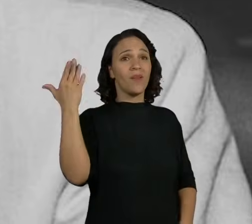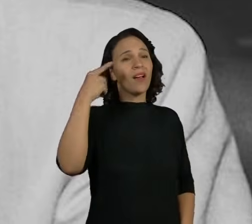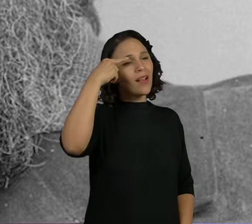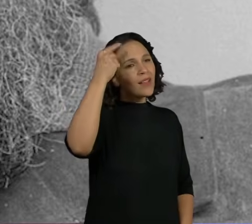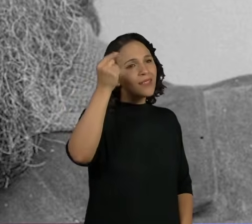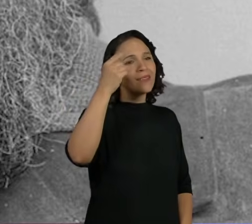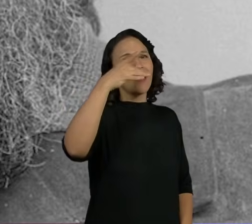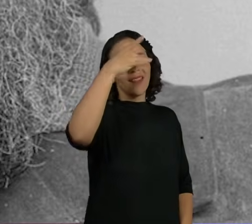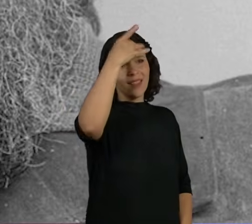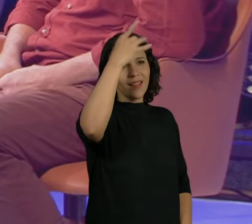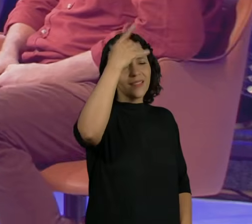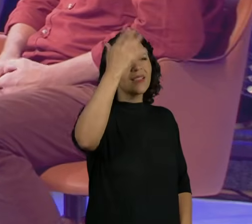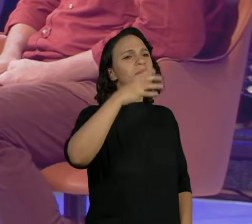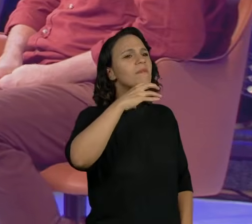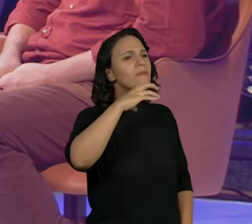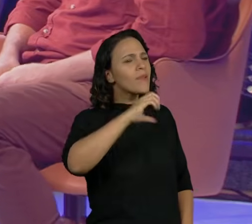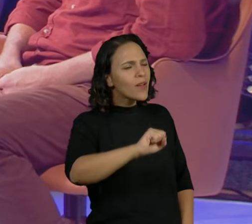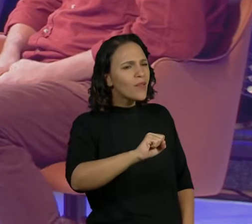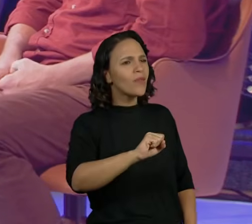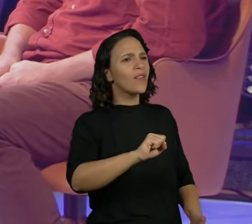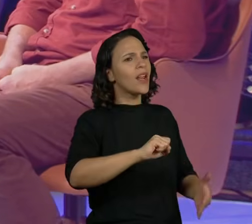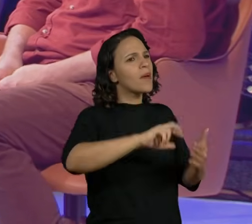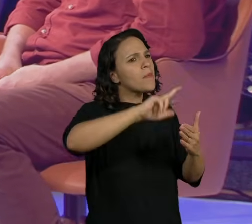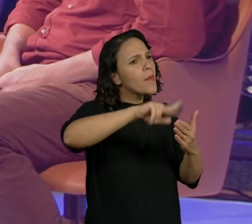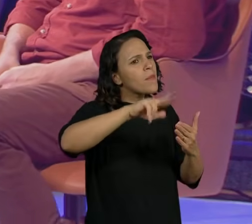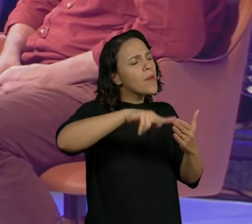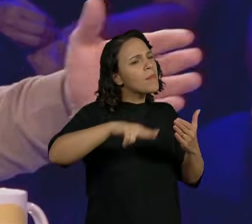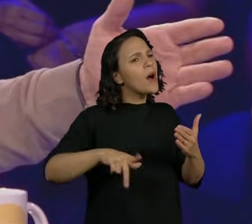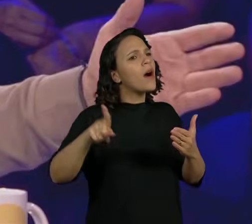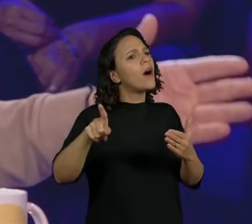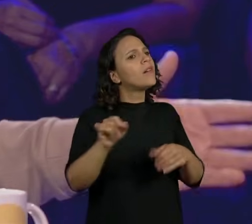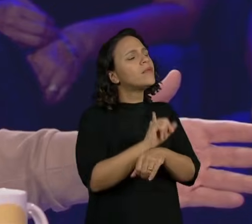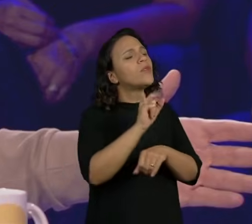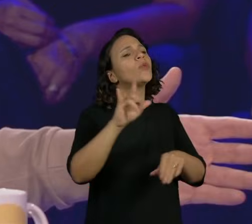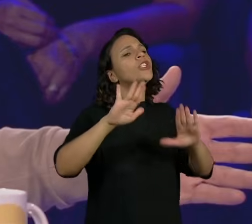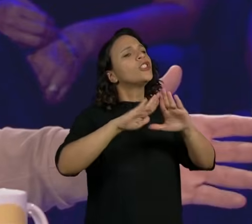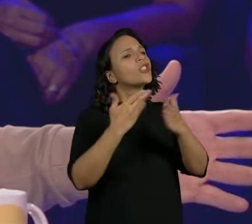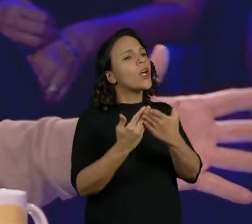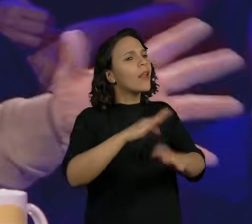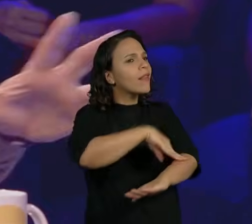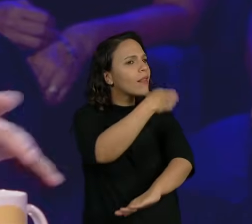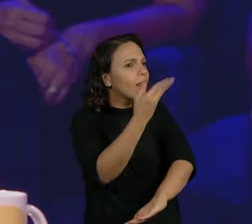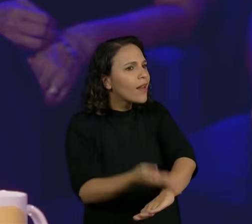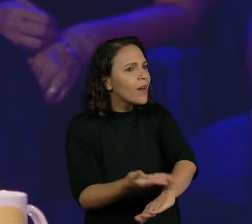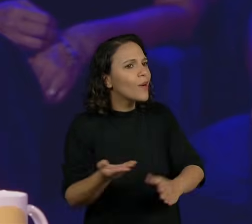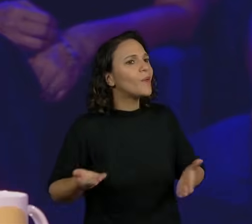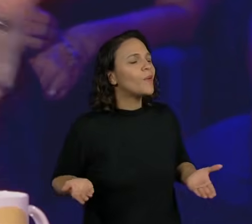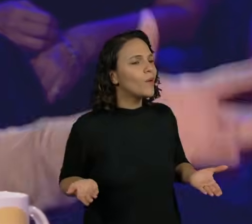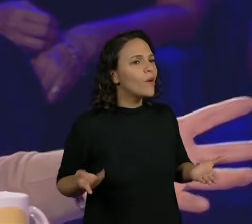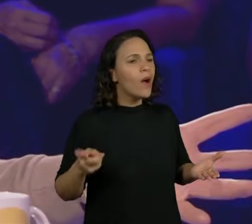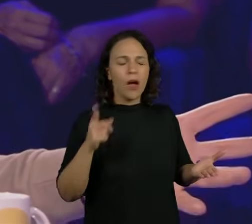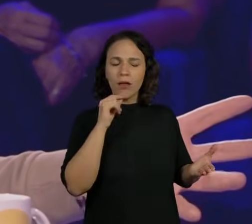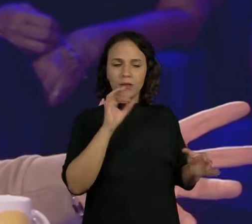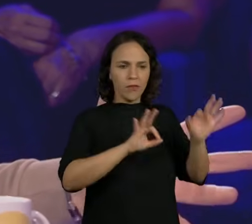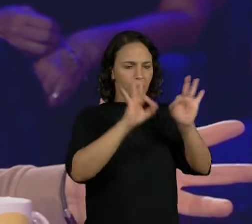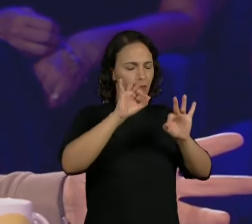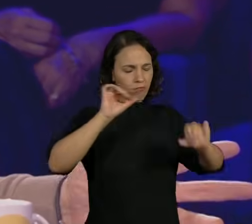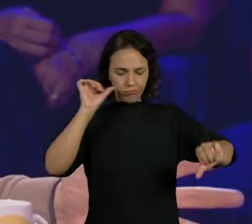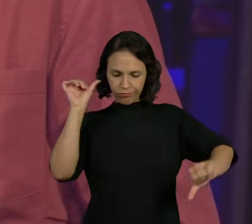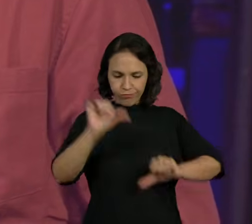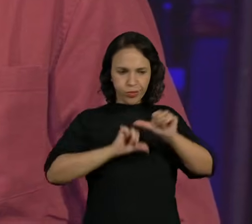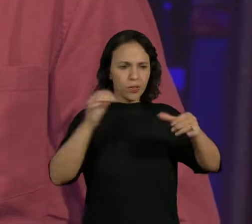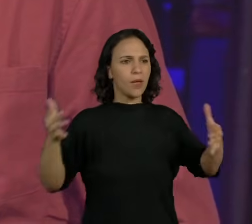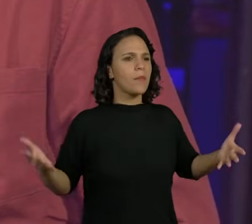Darcy Ribeiro, um Paulo Freire. Grandes figuras. Todos nesse caminho, escola de tempo integral. Exatamente. Aí você muda a estrutura das pessoas.